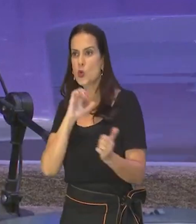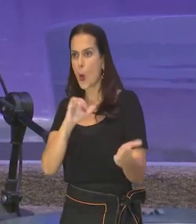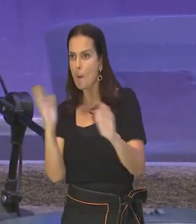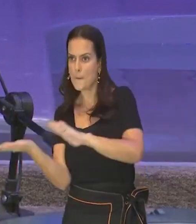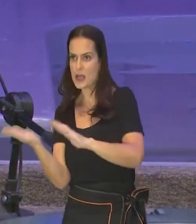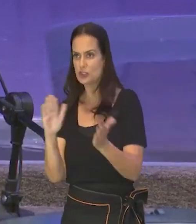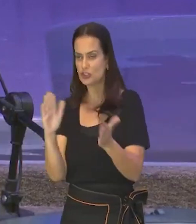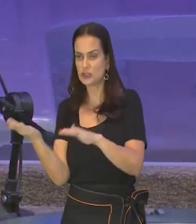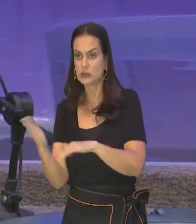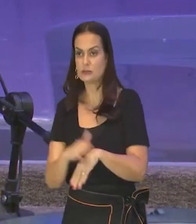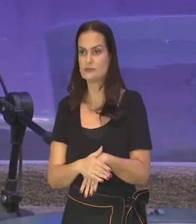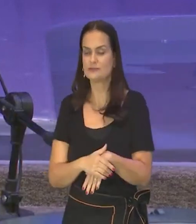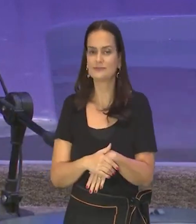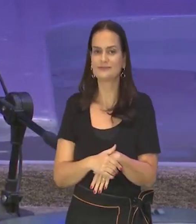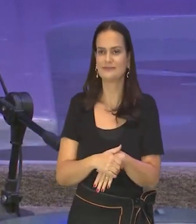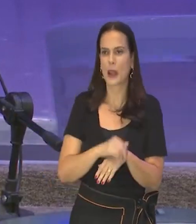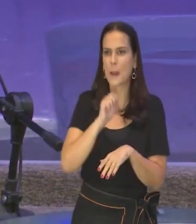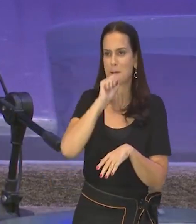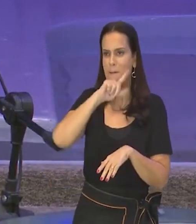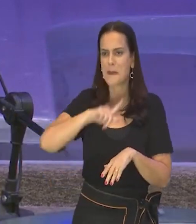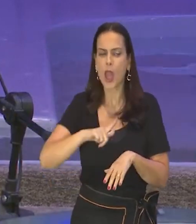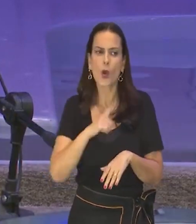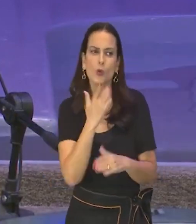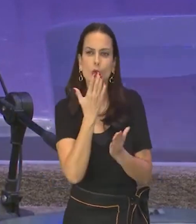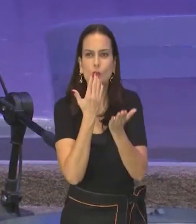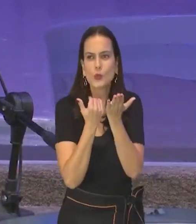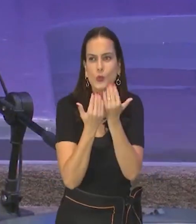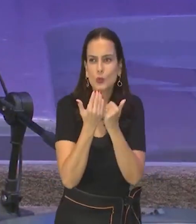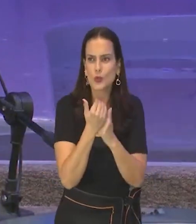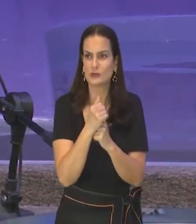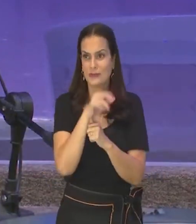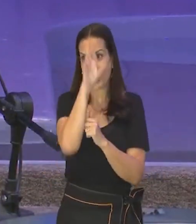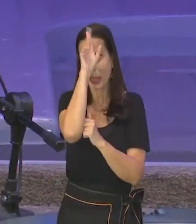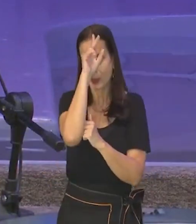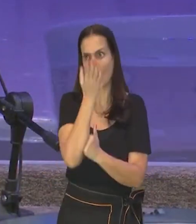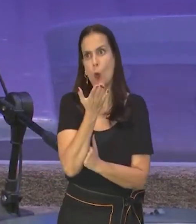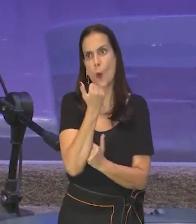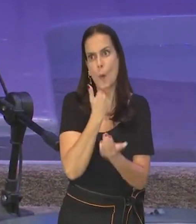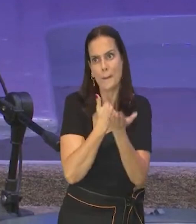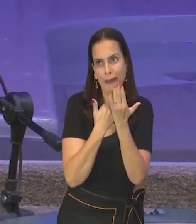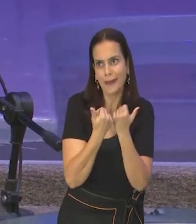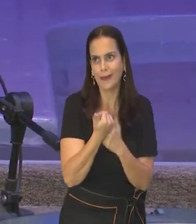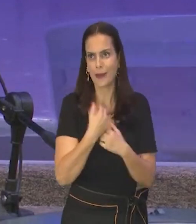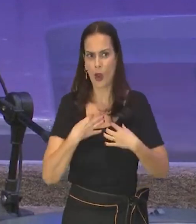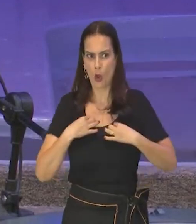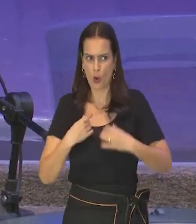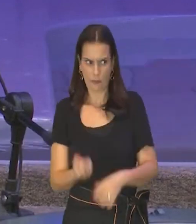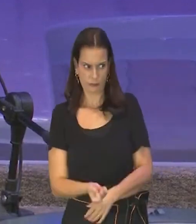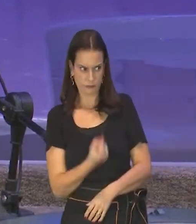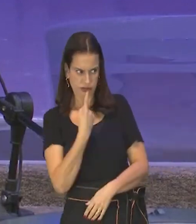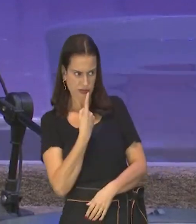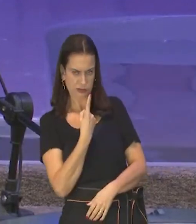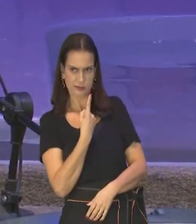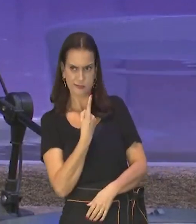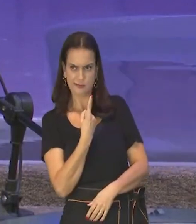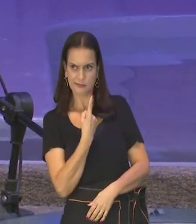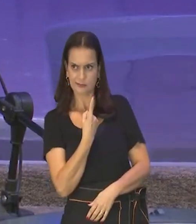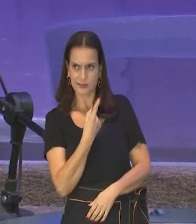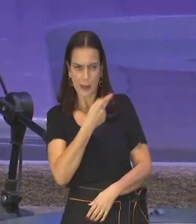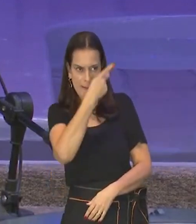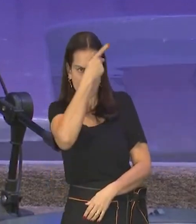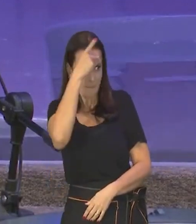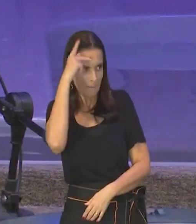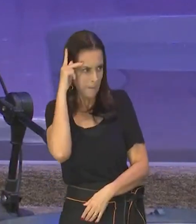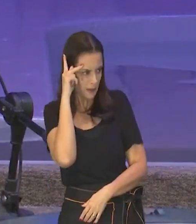se alimentava de mel silvestre, de gafanhotos, que tinha uma roupa esquisita, e as pessoas